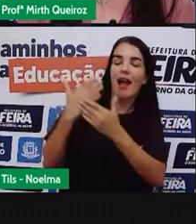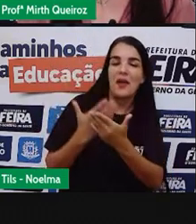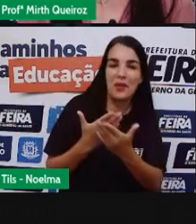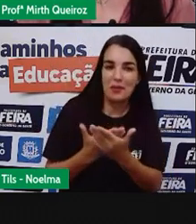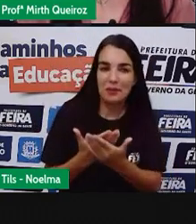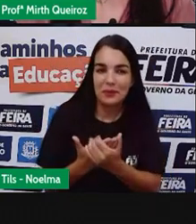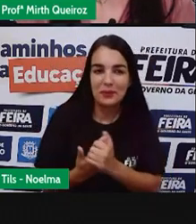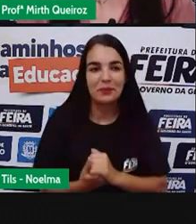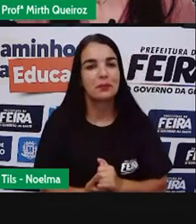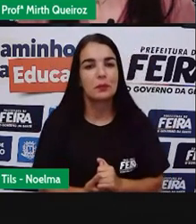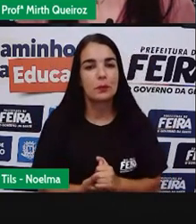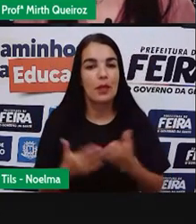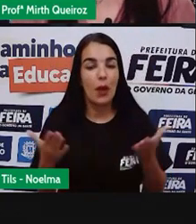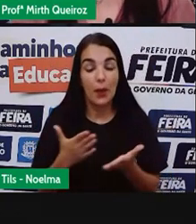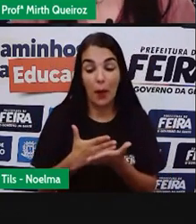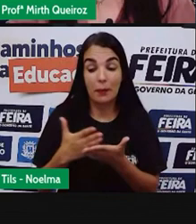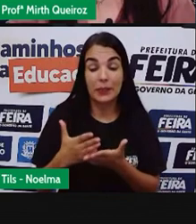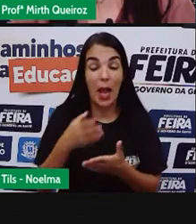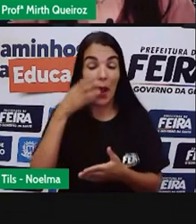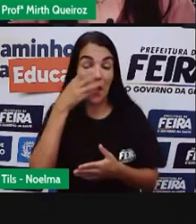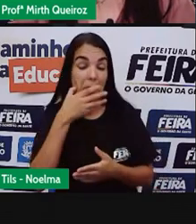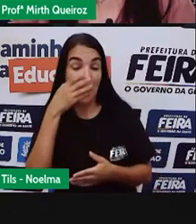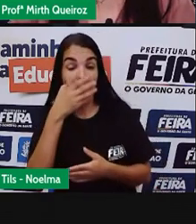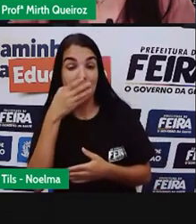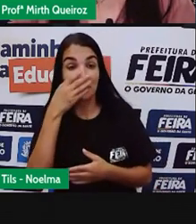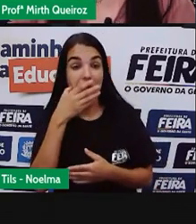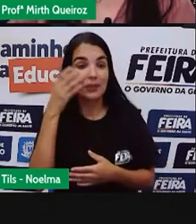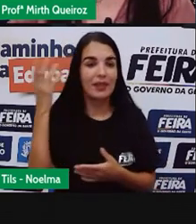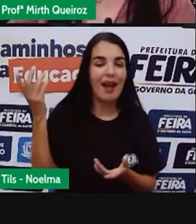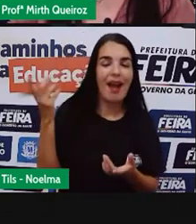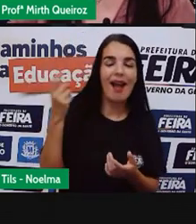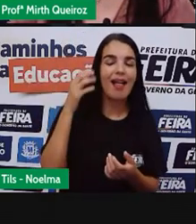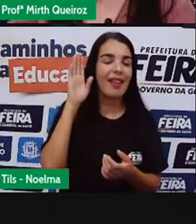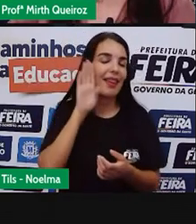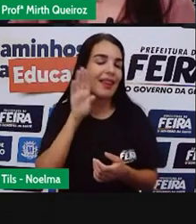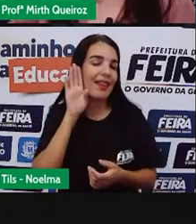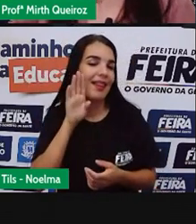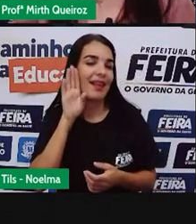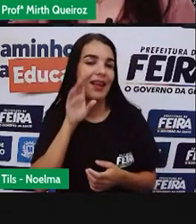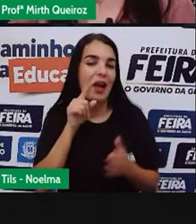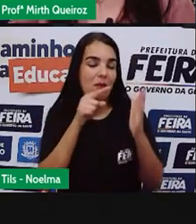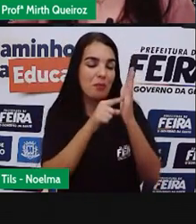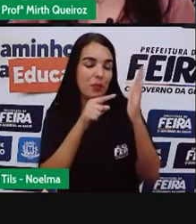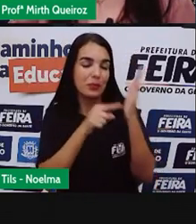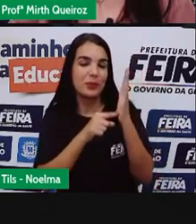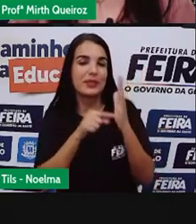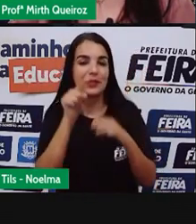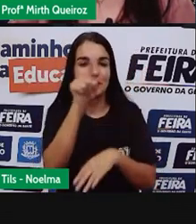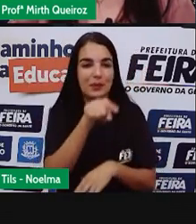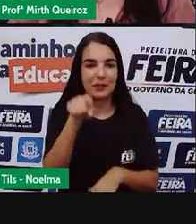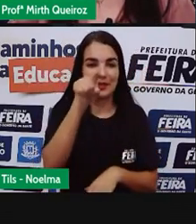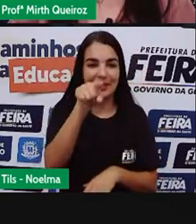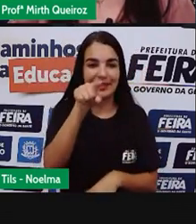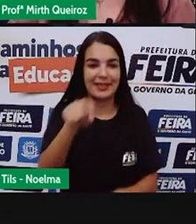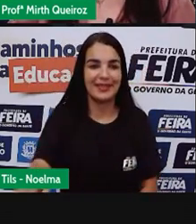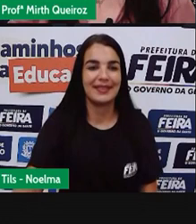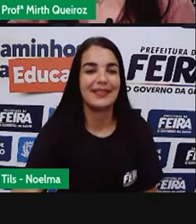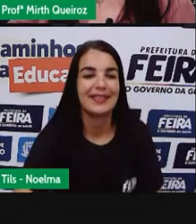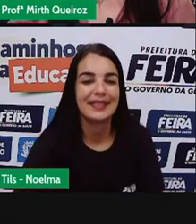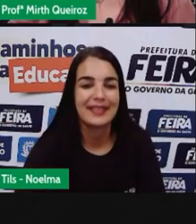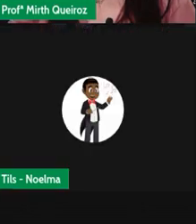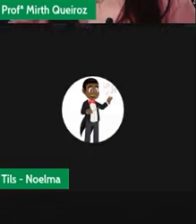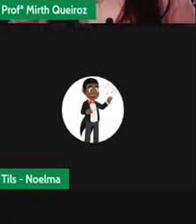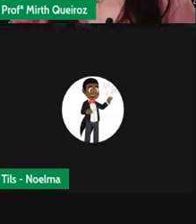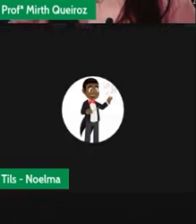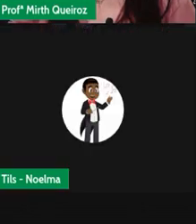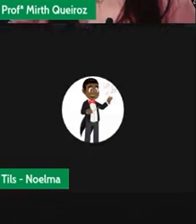aulas anteriores. E para começar, a Pró trouxe aqui para vocês uma música pontuação.